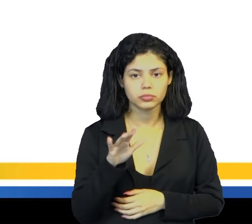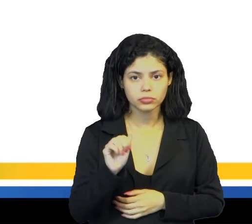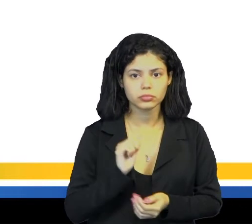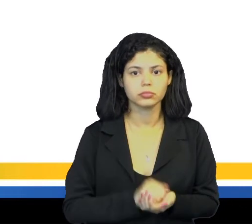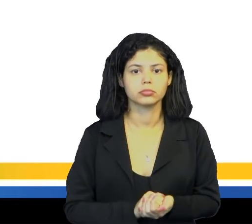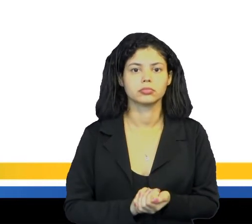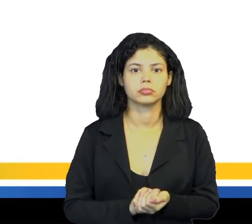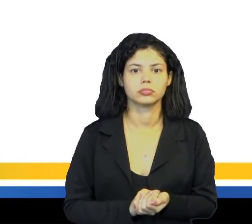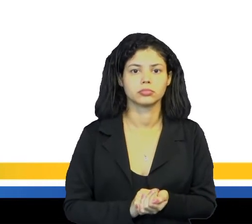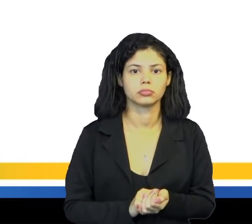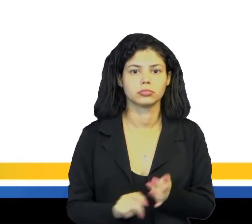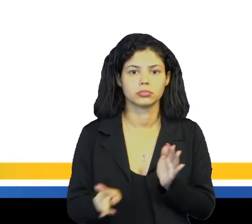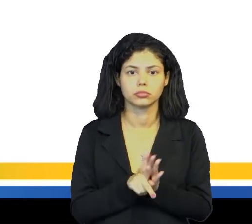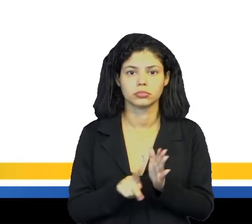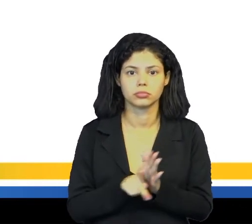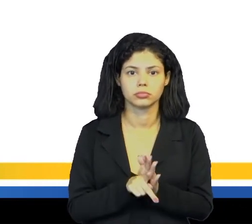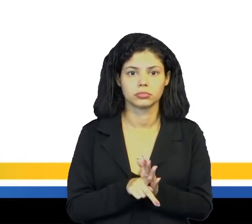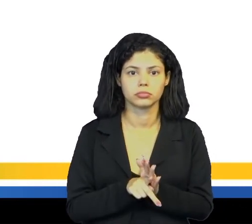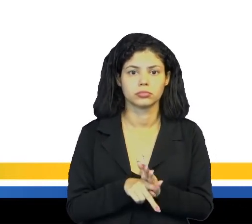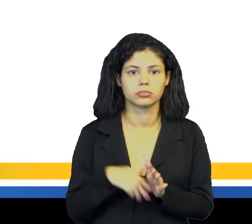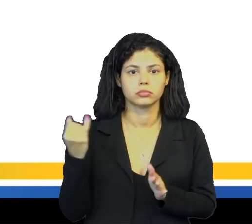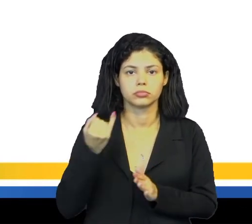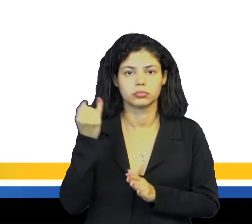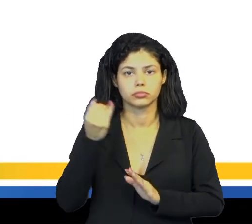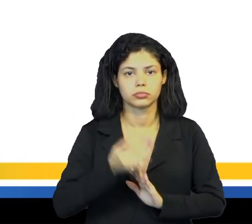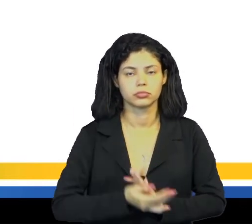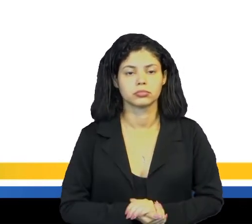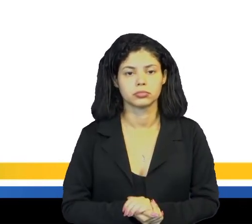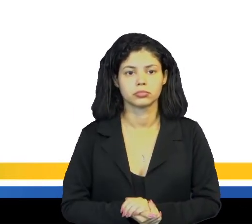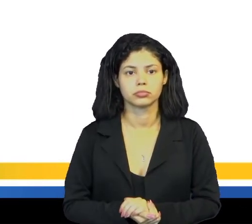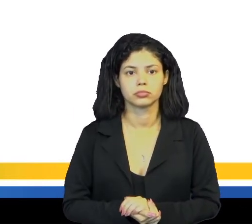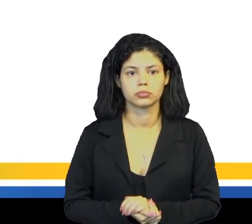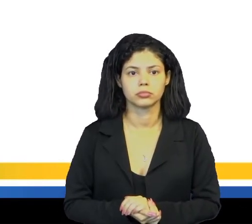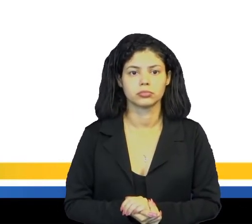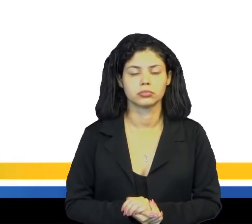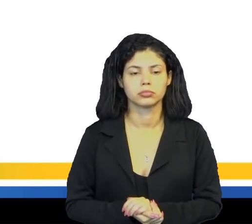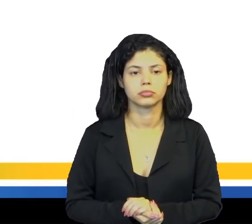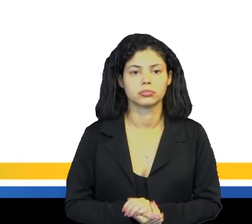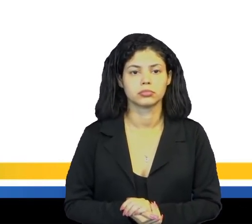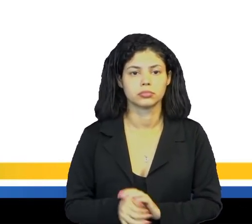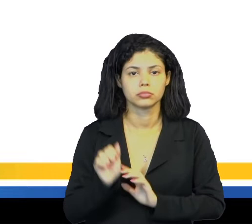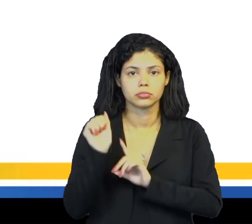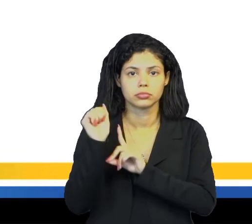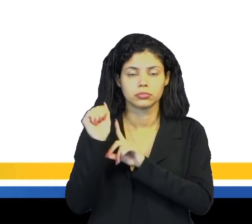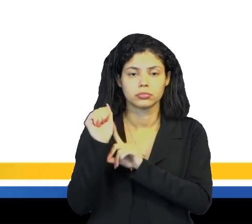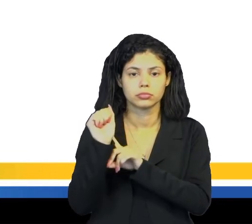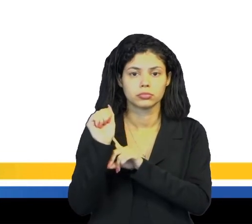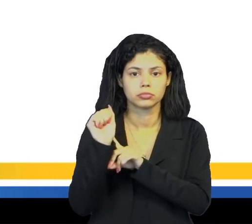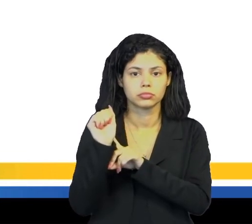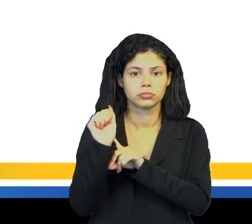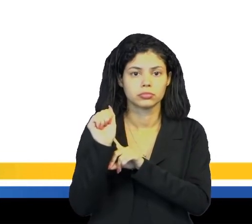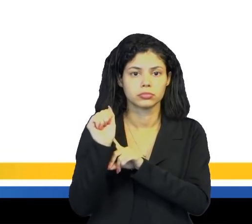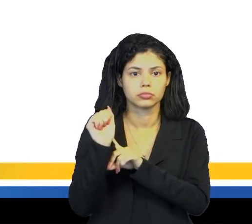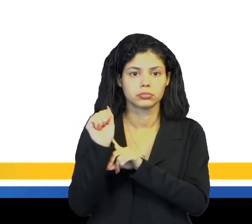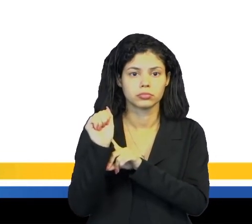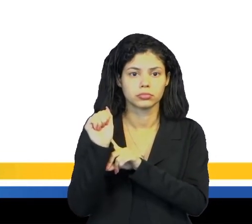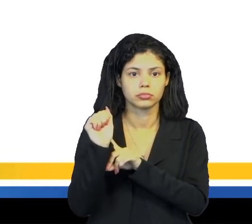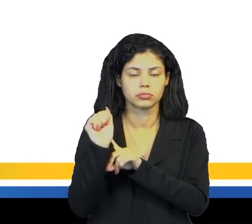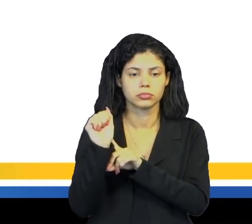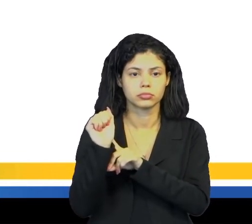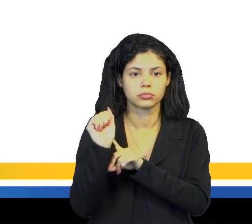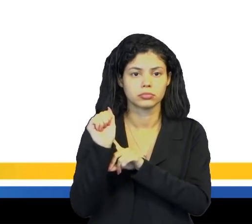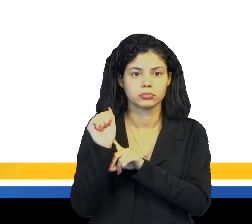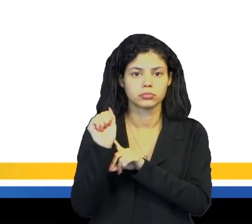não produto de uma criação especial. Significa dizer o quê? Que o homem veio de